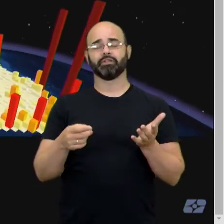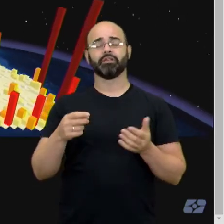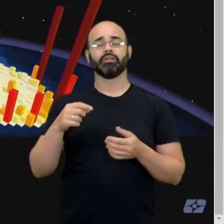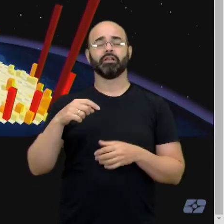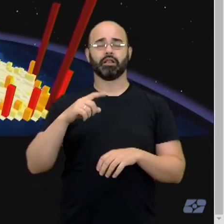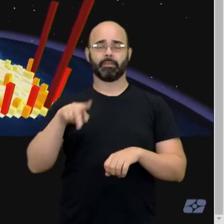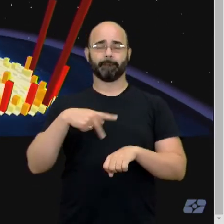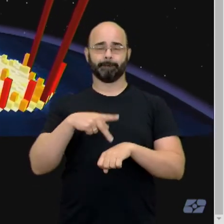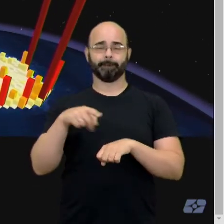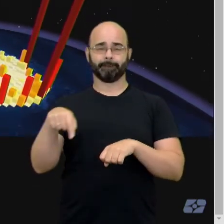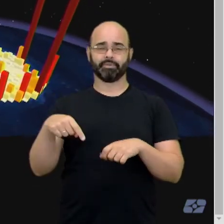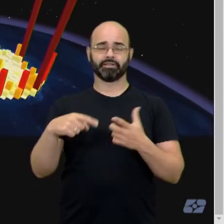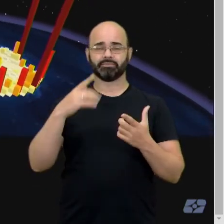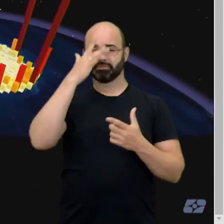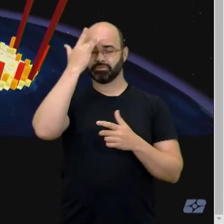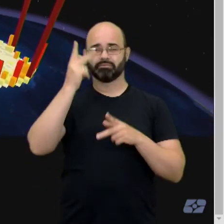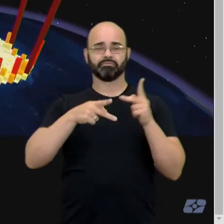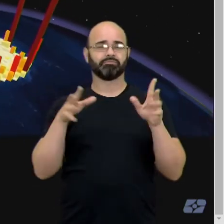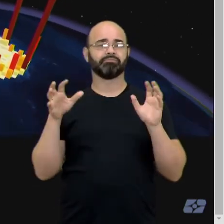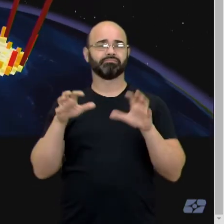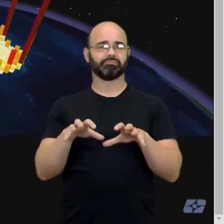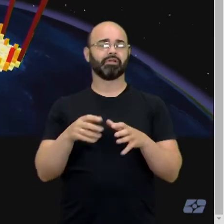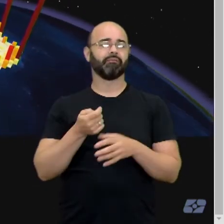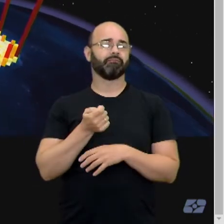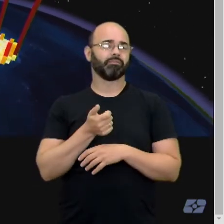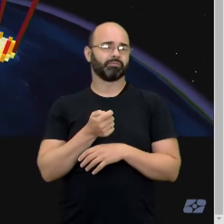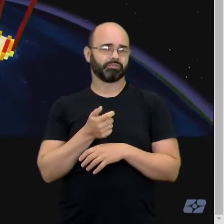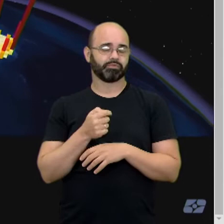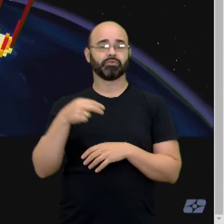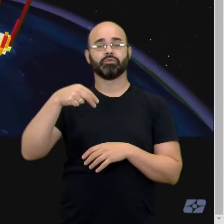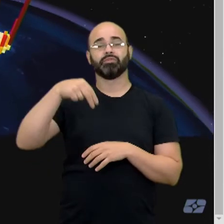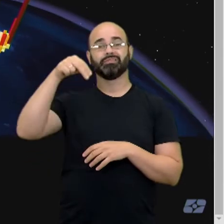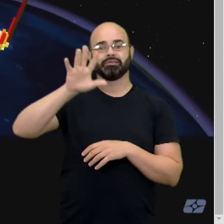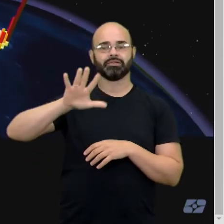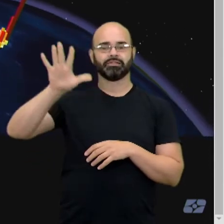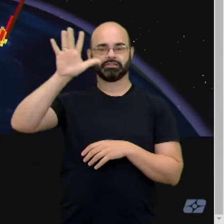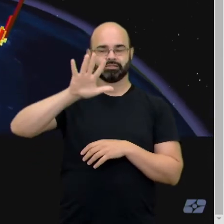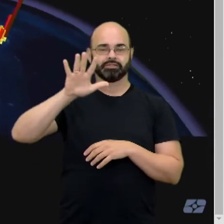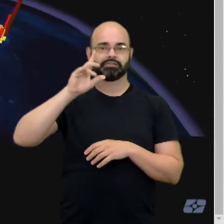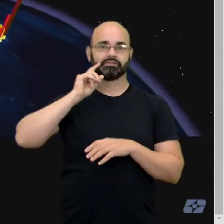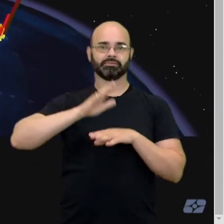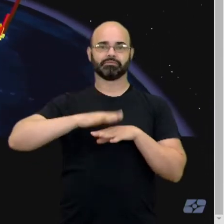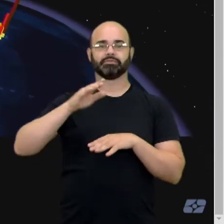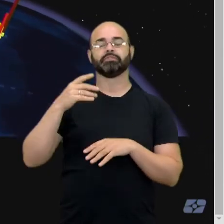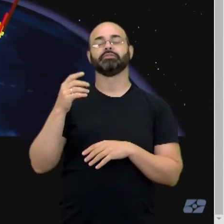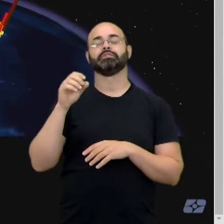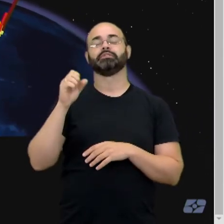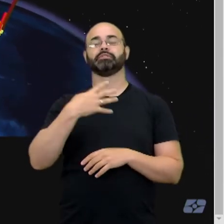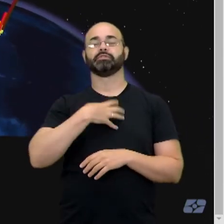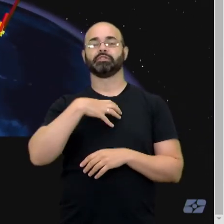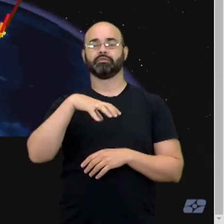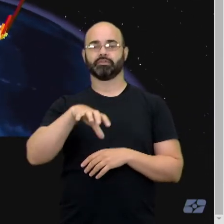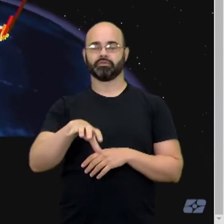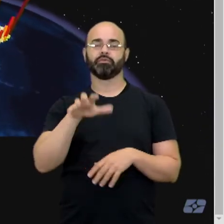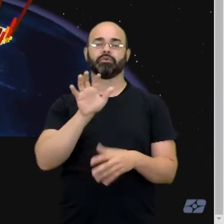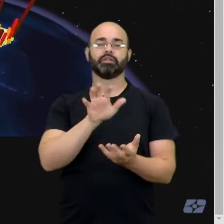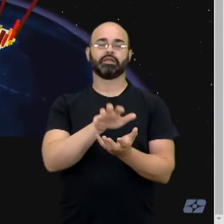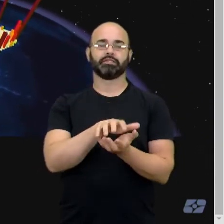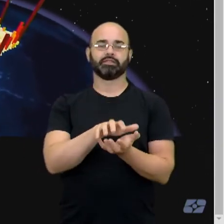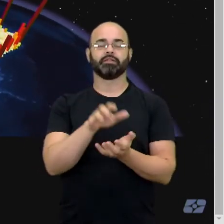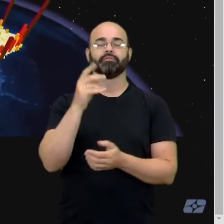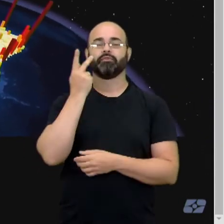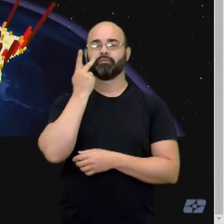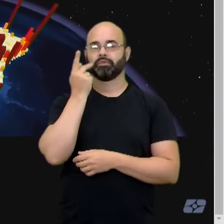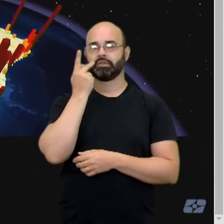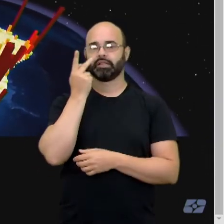povoado. Na região Nordeste, as capitais que apresentam maior densidade são Salvador, Recife e Fortaleza. Há uma